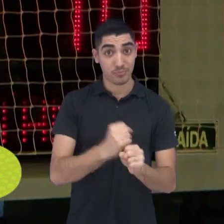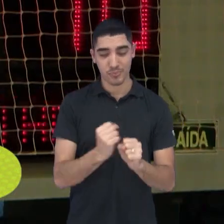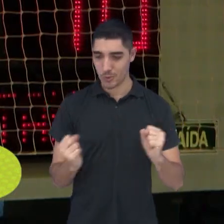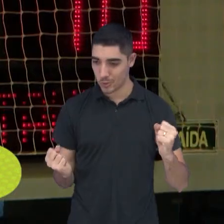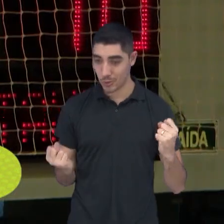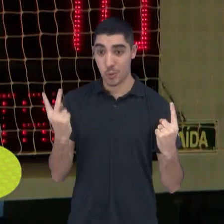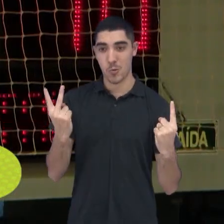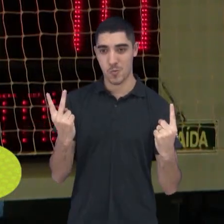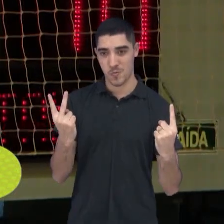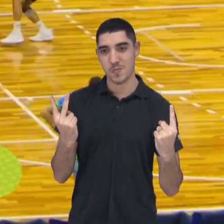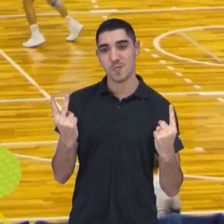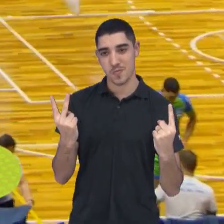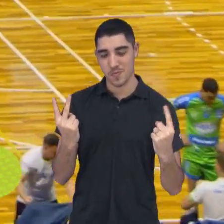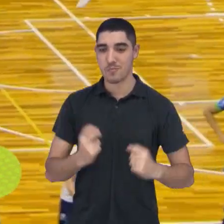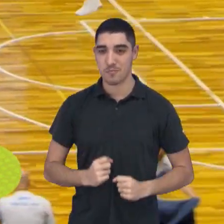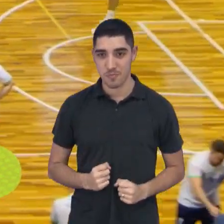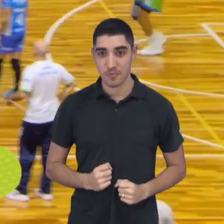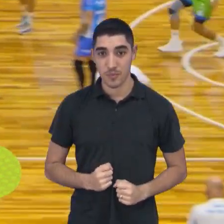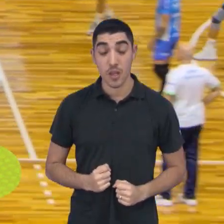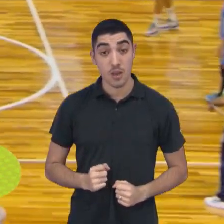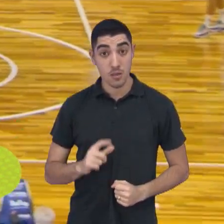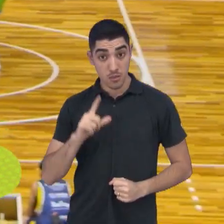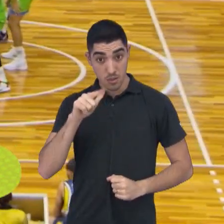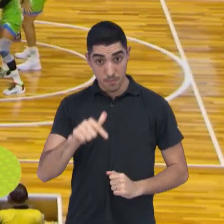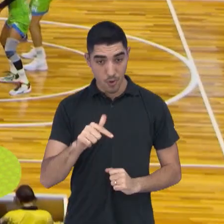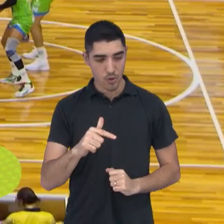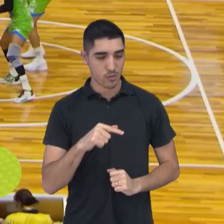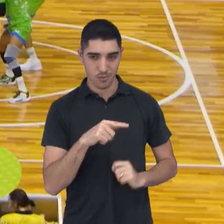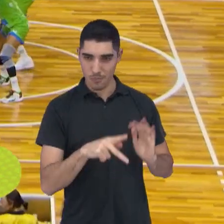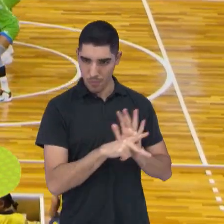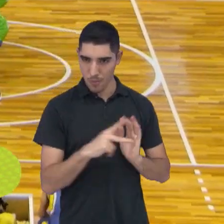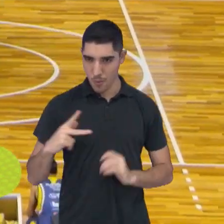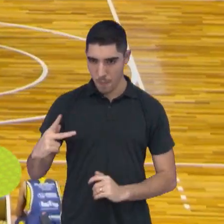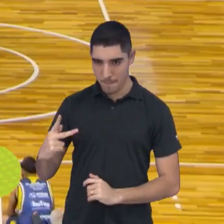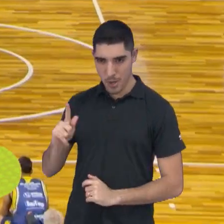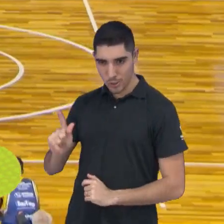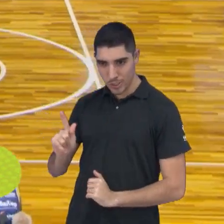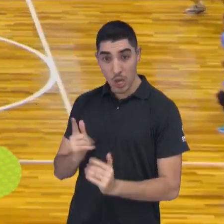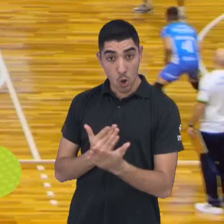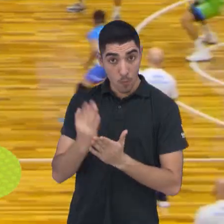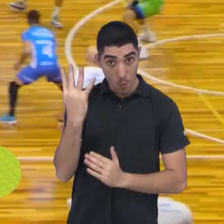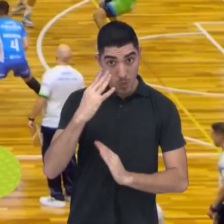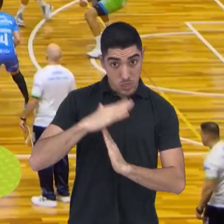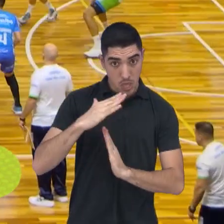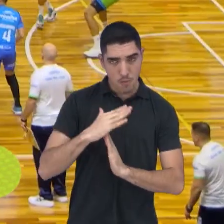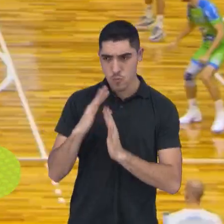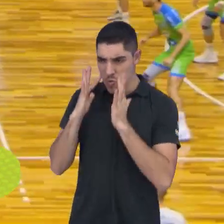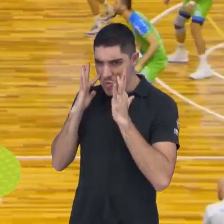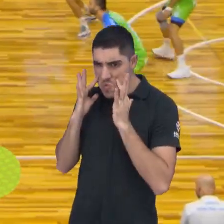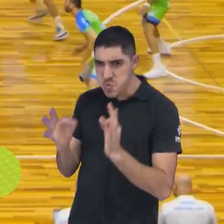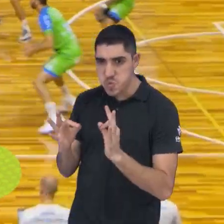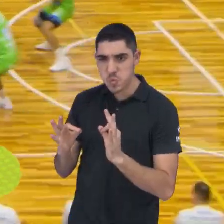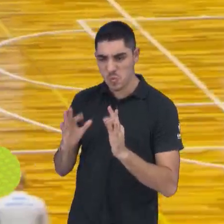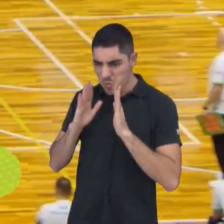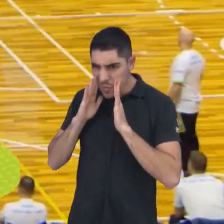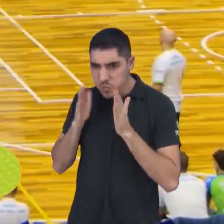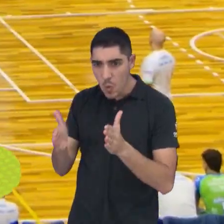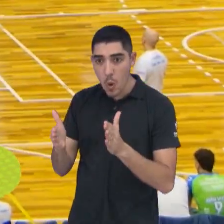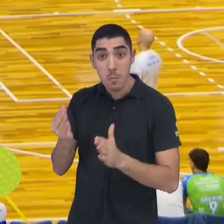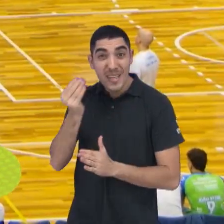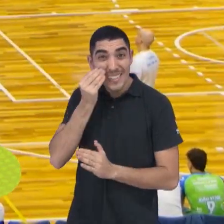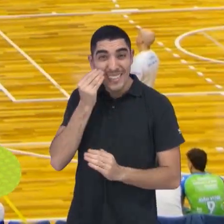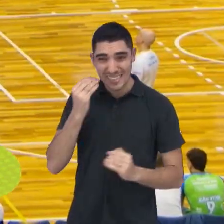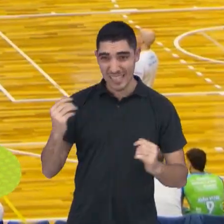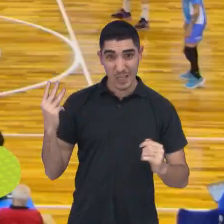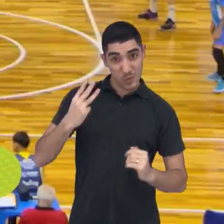em 2-1. Em desvantagem, o Praia Grande começou o quarto set mais acordado, querendo levar o jogo